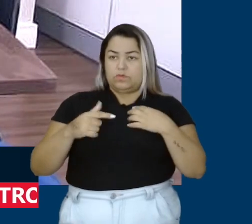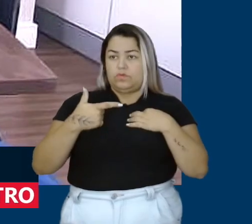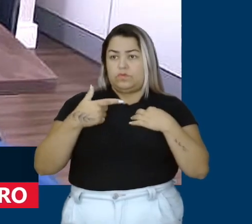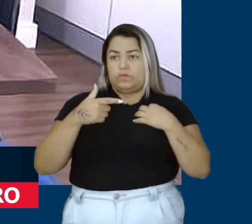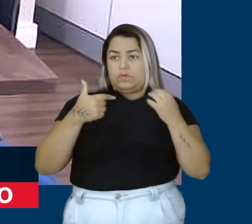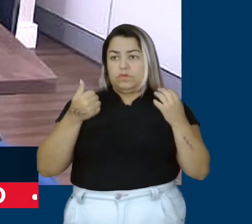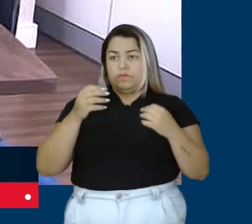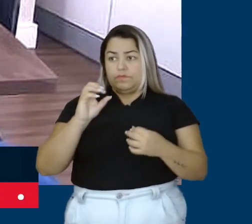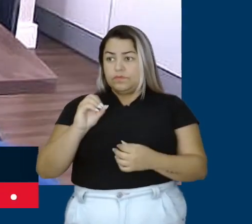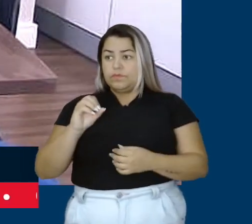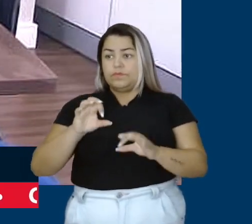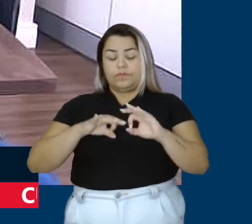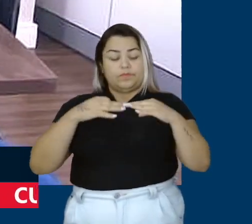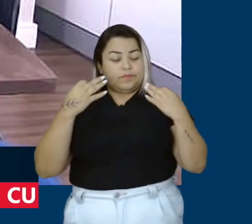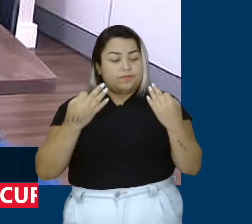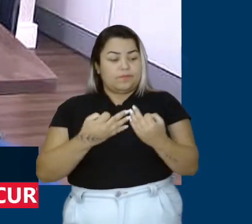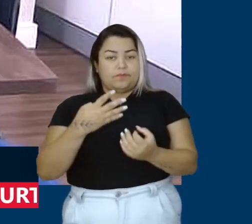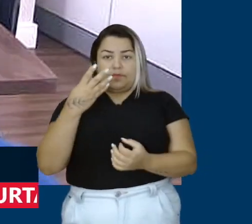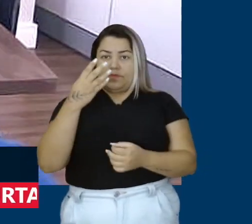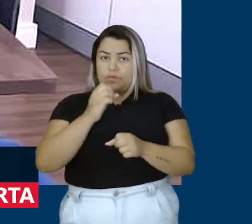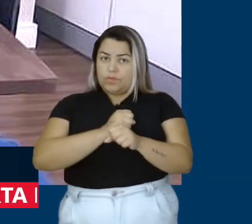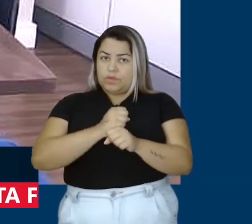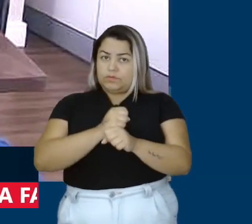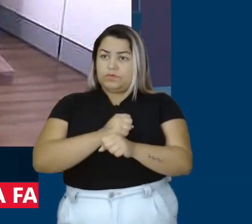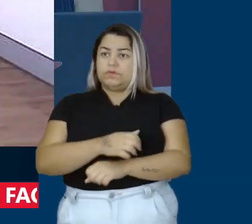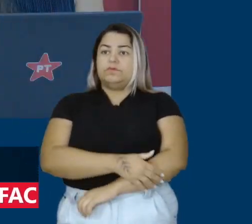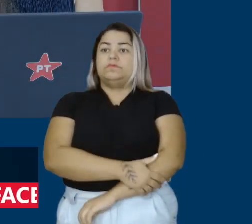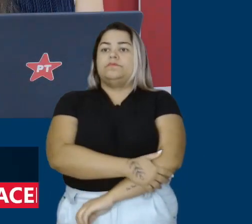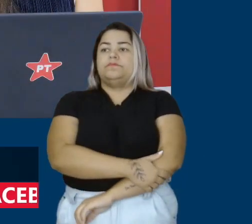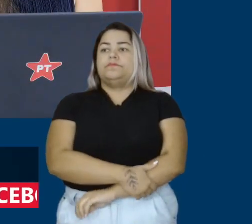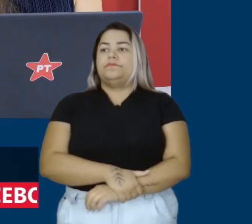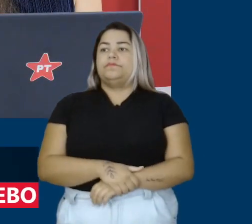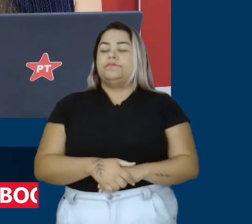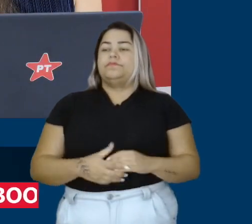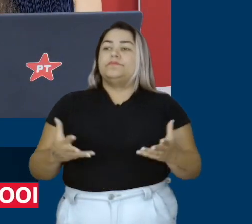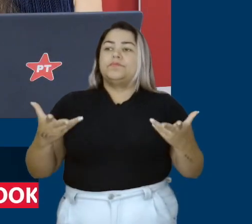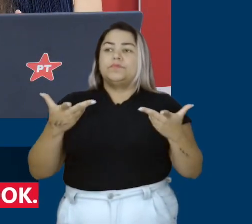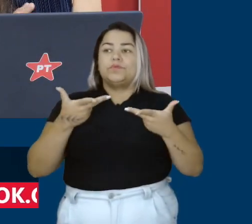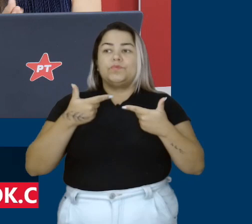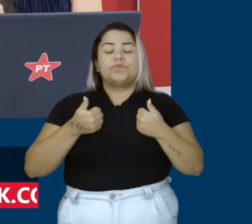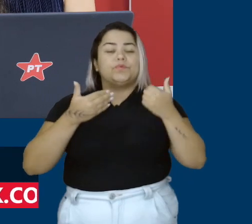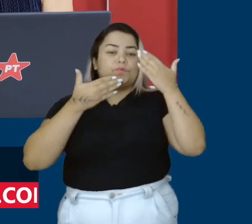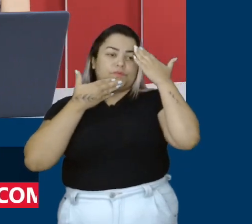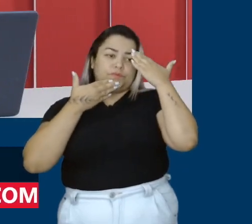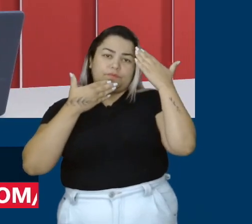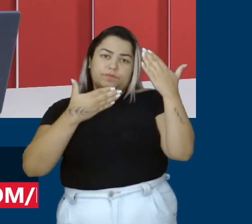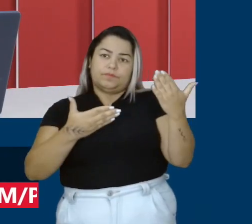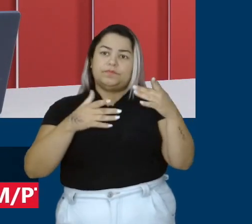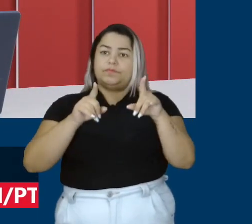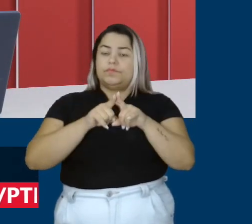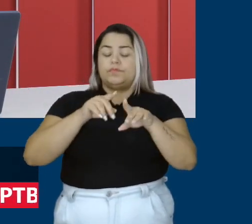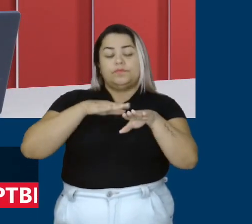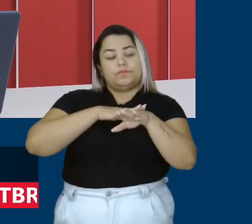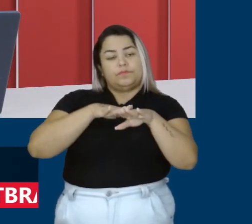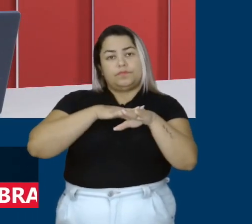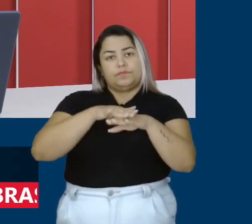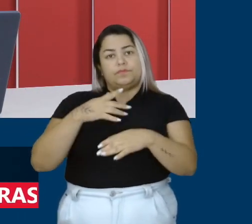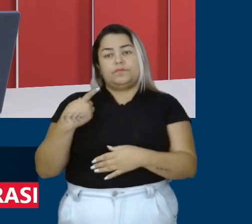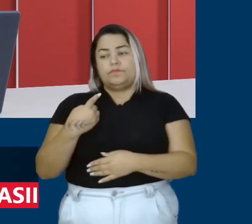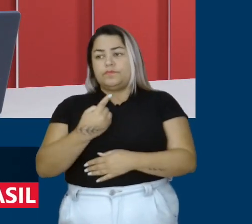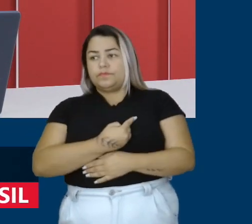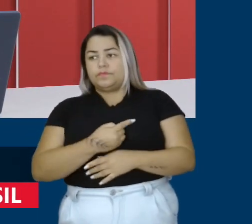220.000 famílias ao longo desses 4 anos. Maravilha, Camille. Muito obrigada aí pela conversa com a gente,